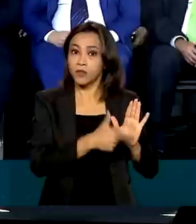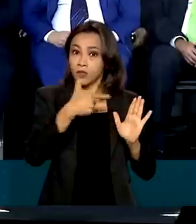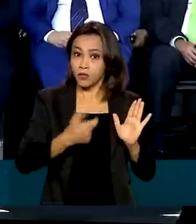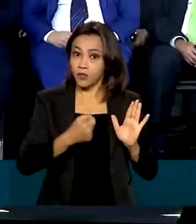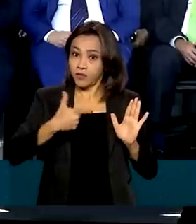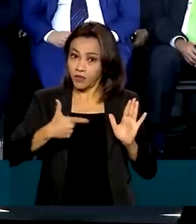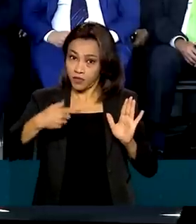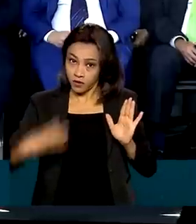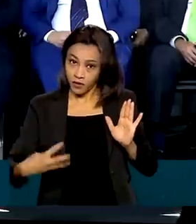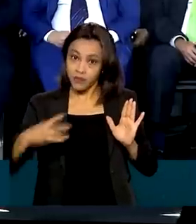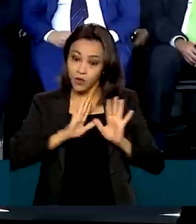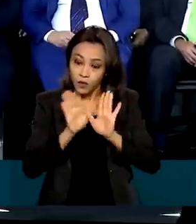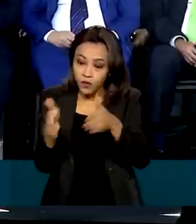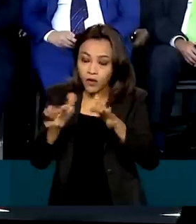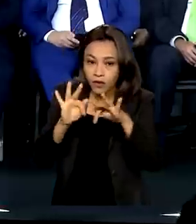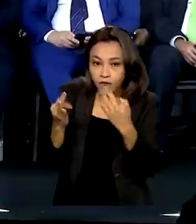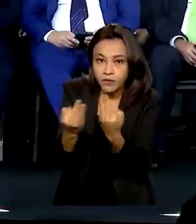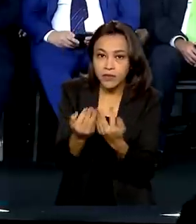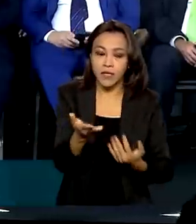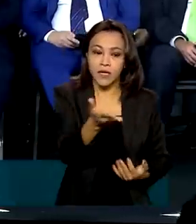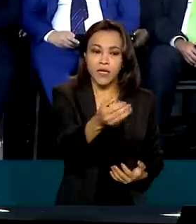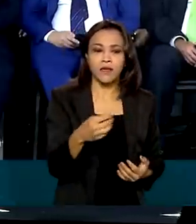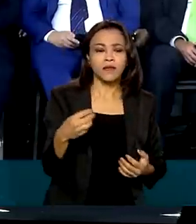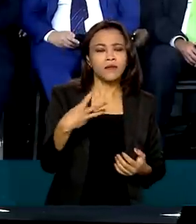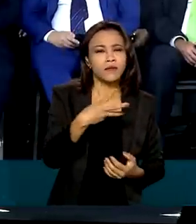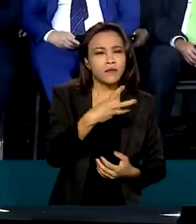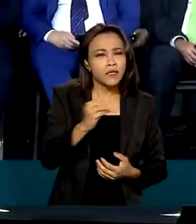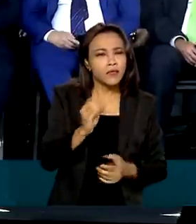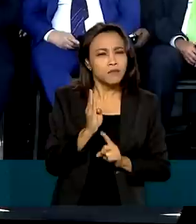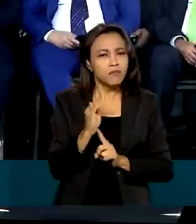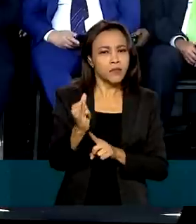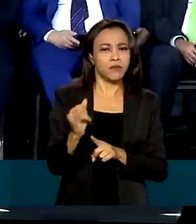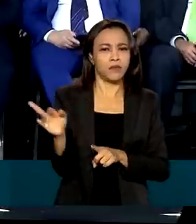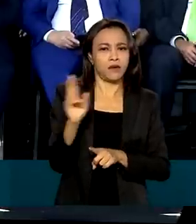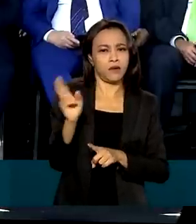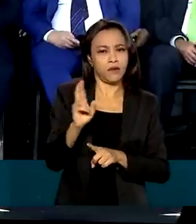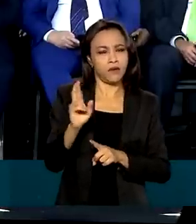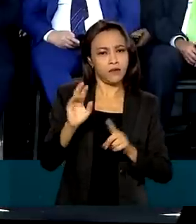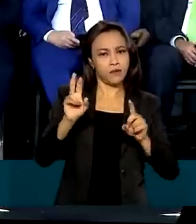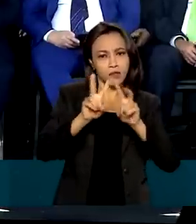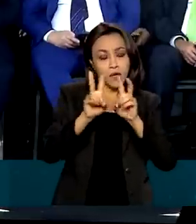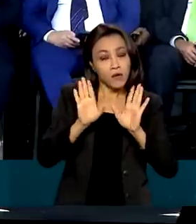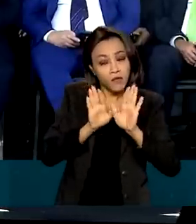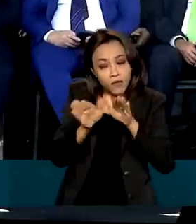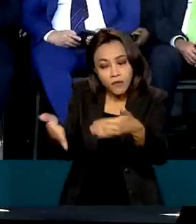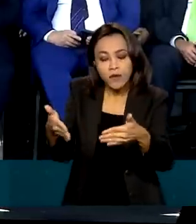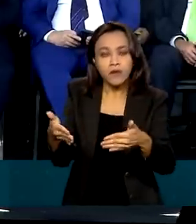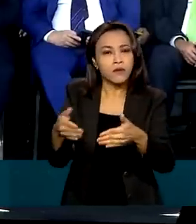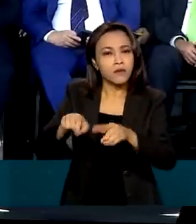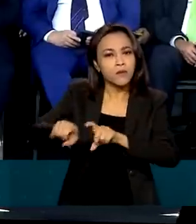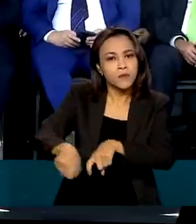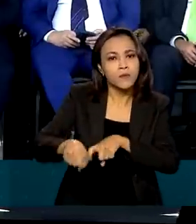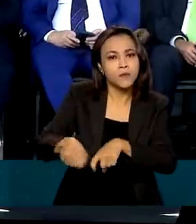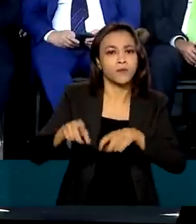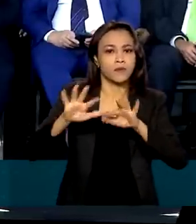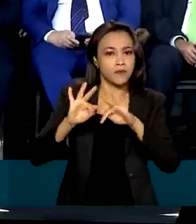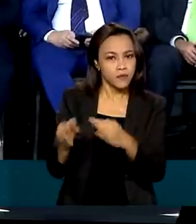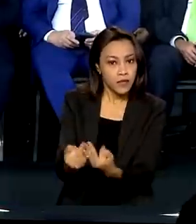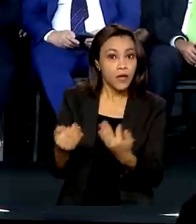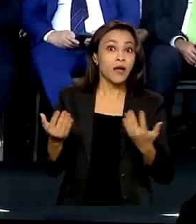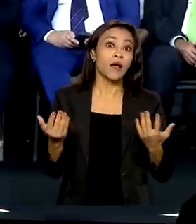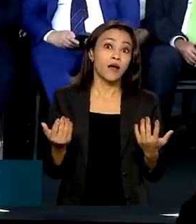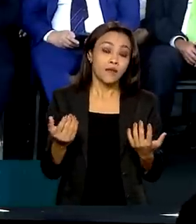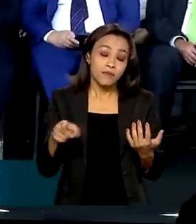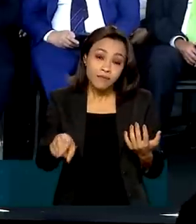familiar. 341 bilhões de reais, direcionado principalmente à agricultura familiar, direcionado principalmente à